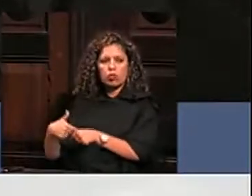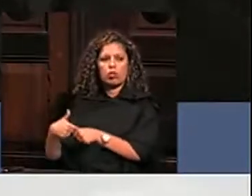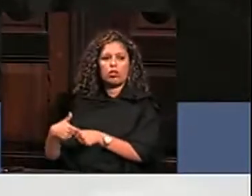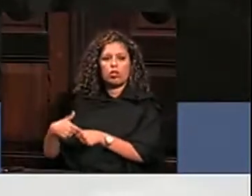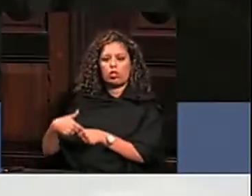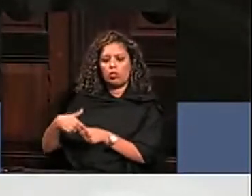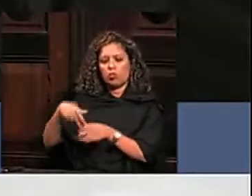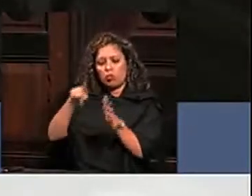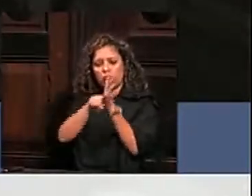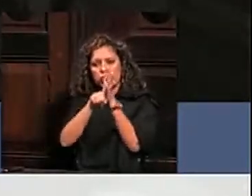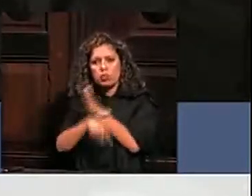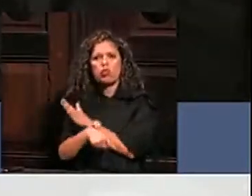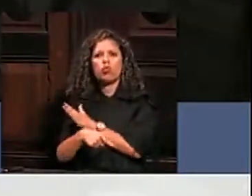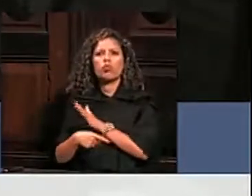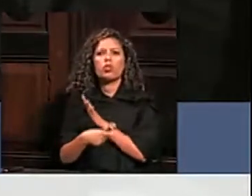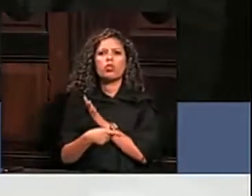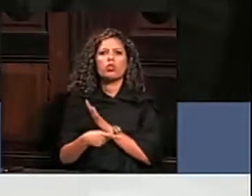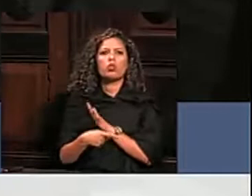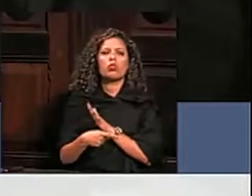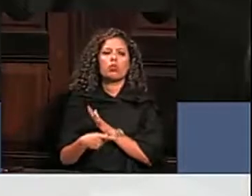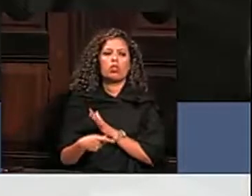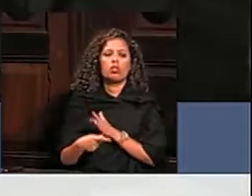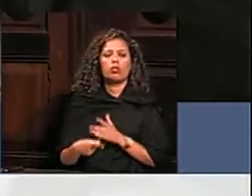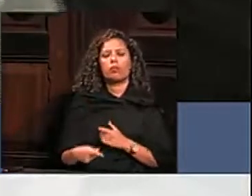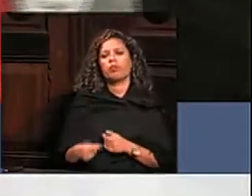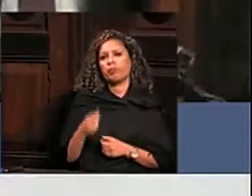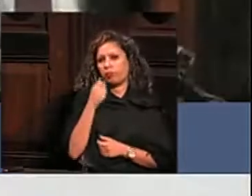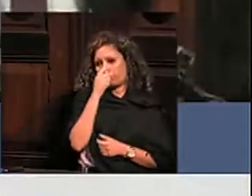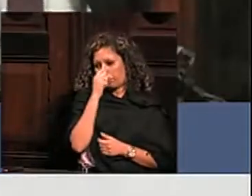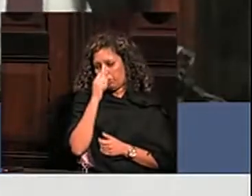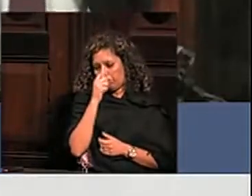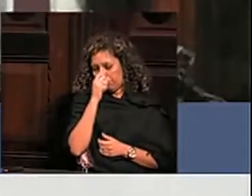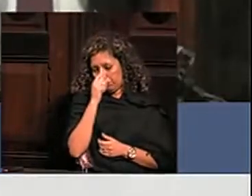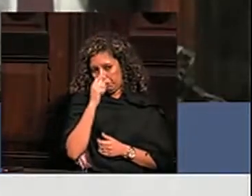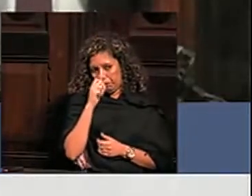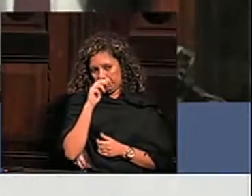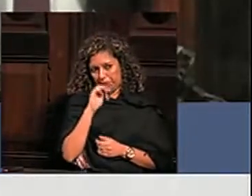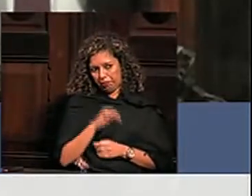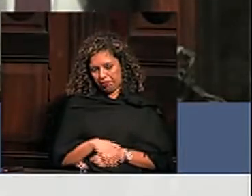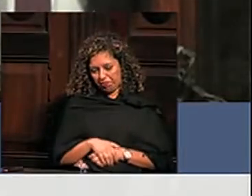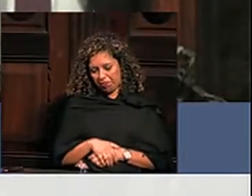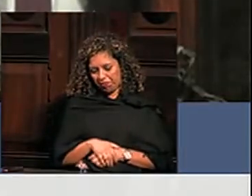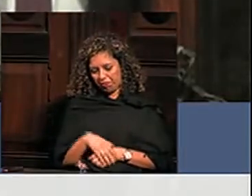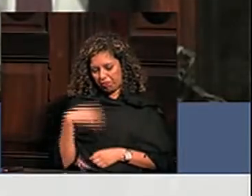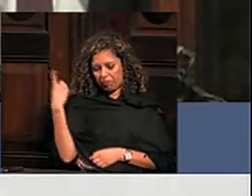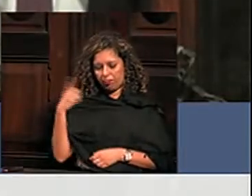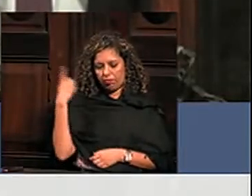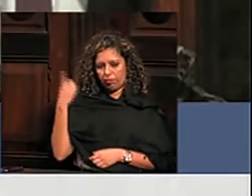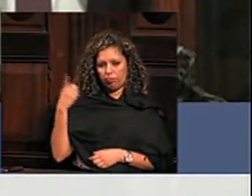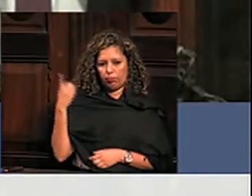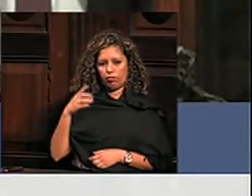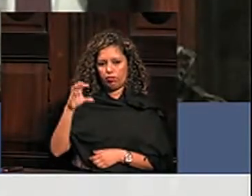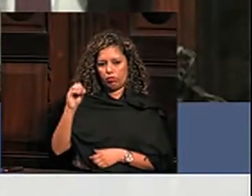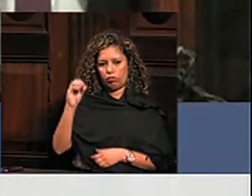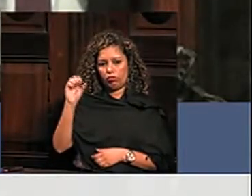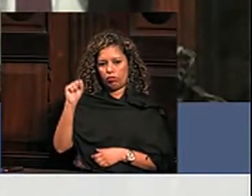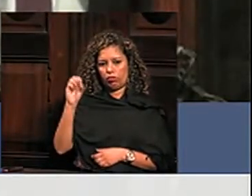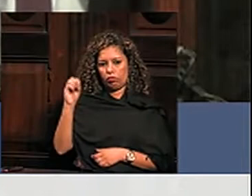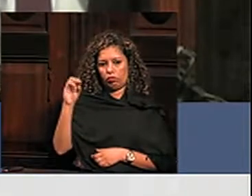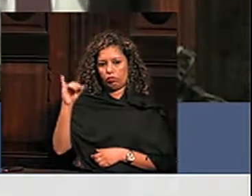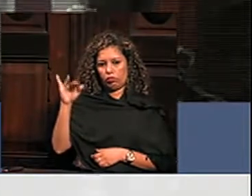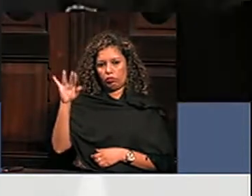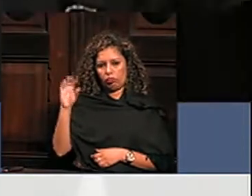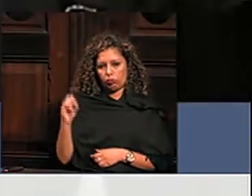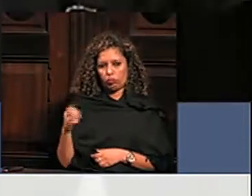o custo da alíquota do ICMS do botijão de gás. Obrigado. Deputado Carlos Osório. Senhor presidente, eu